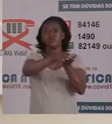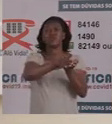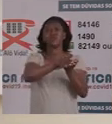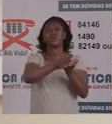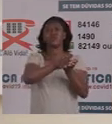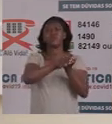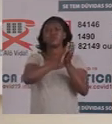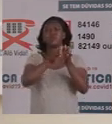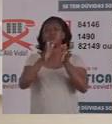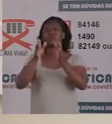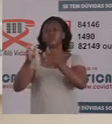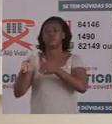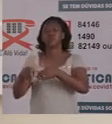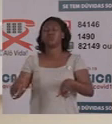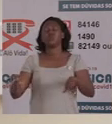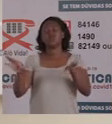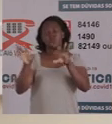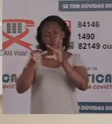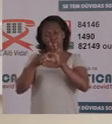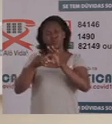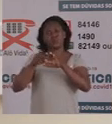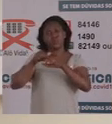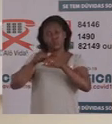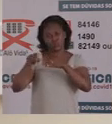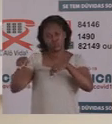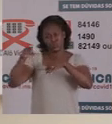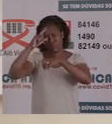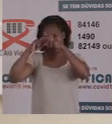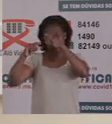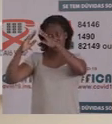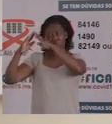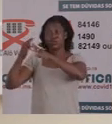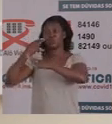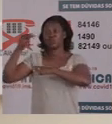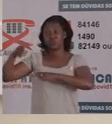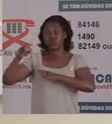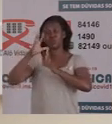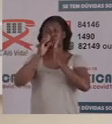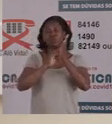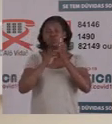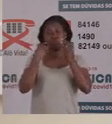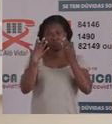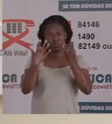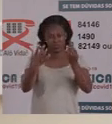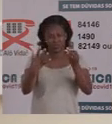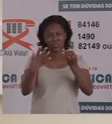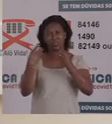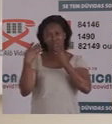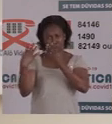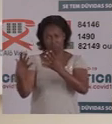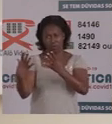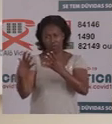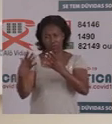estão ligados a esta investigação da Fungi. São 79. O gráfico da esquerda mostra o número de